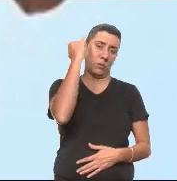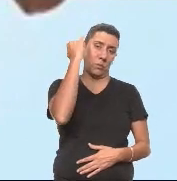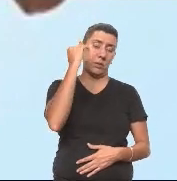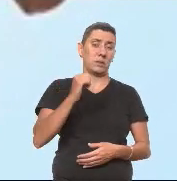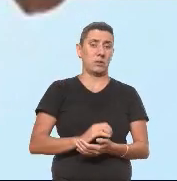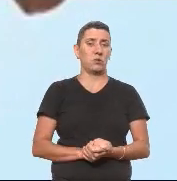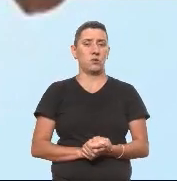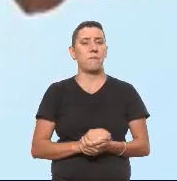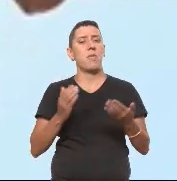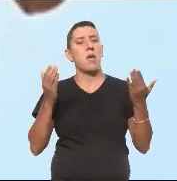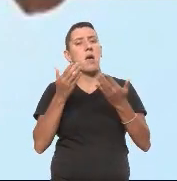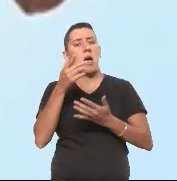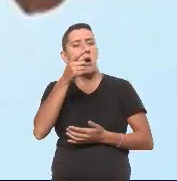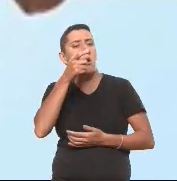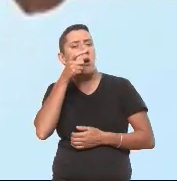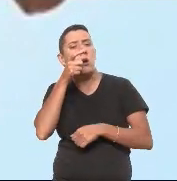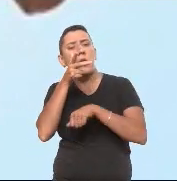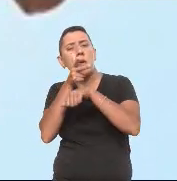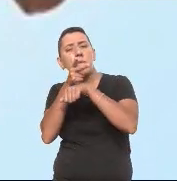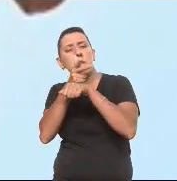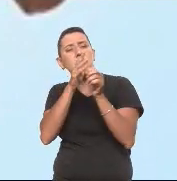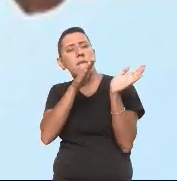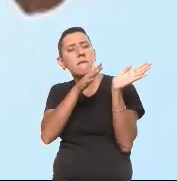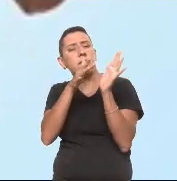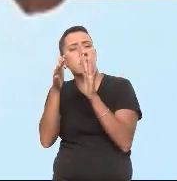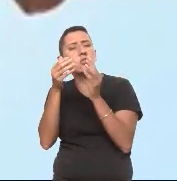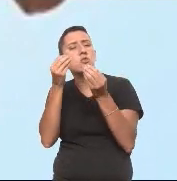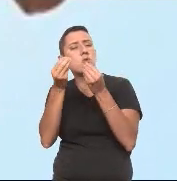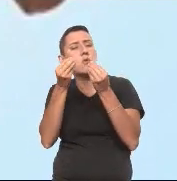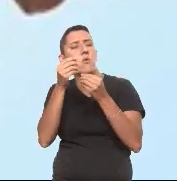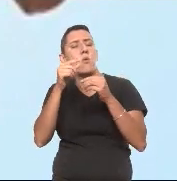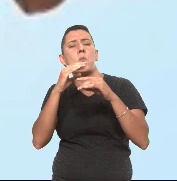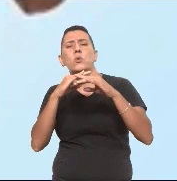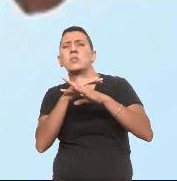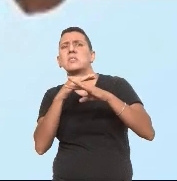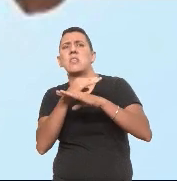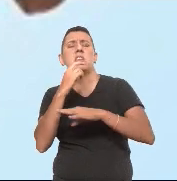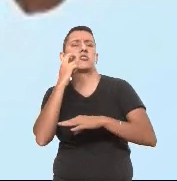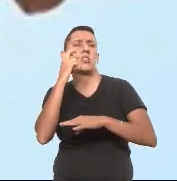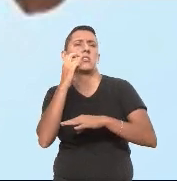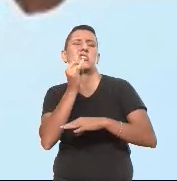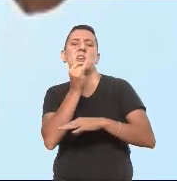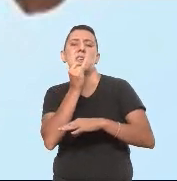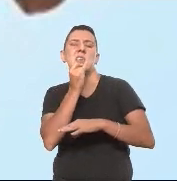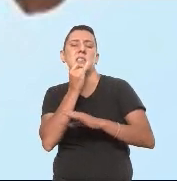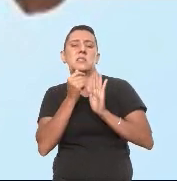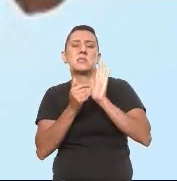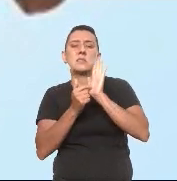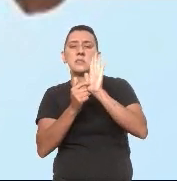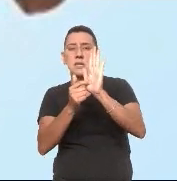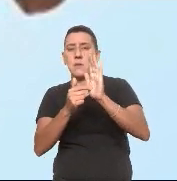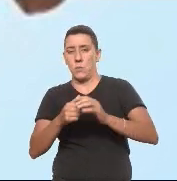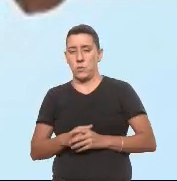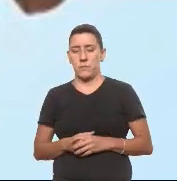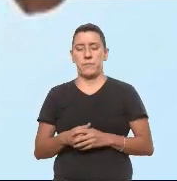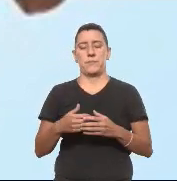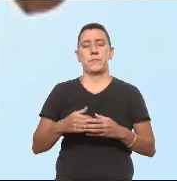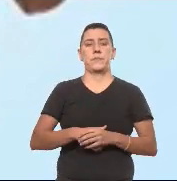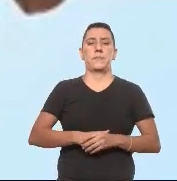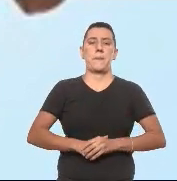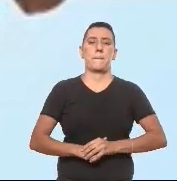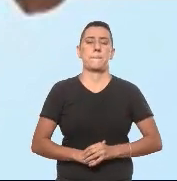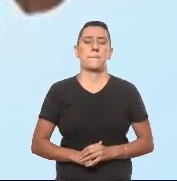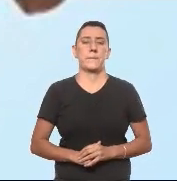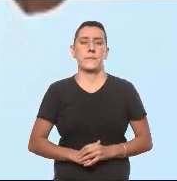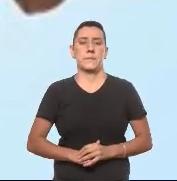vou passar um videozinho agora para sempre ficar um pouco do que eu tô falando de cidades inteligentes vocês vão poder entender um pouco melhor do que eu falei até